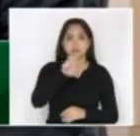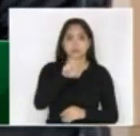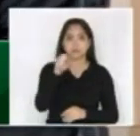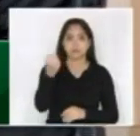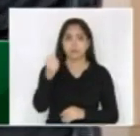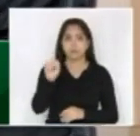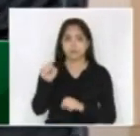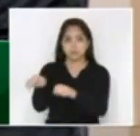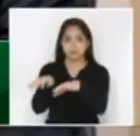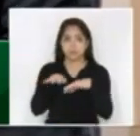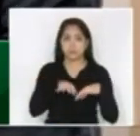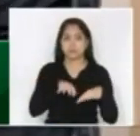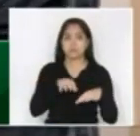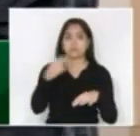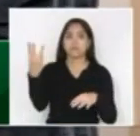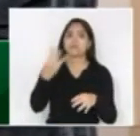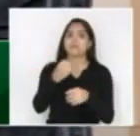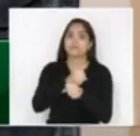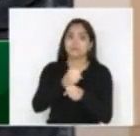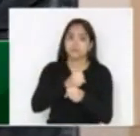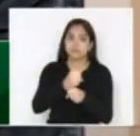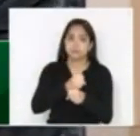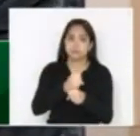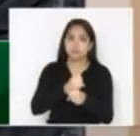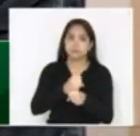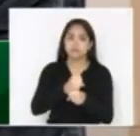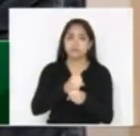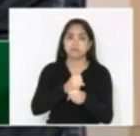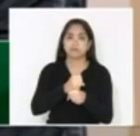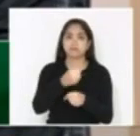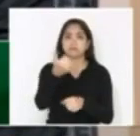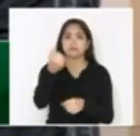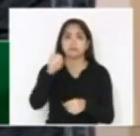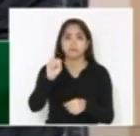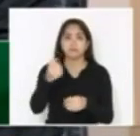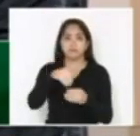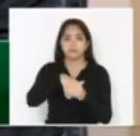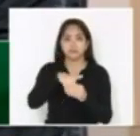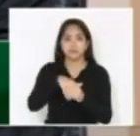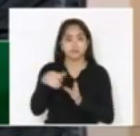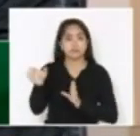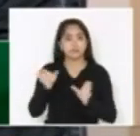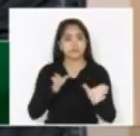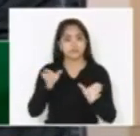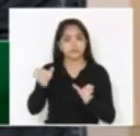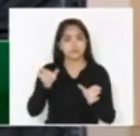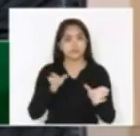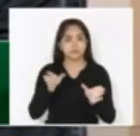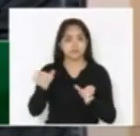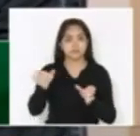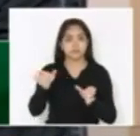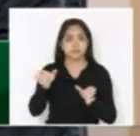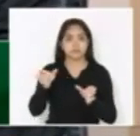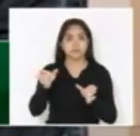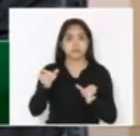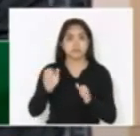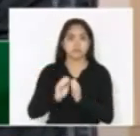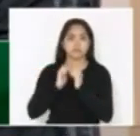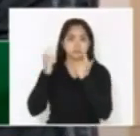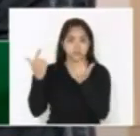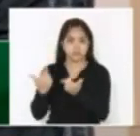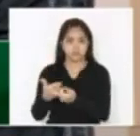58ª sessão ordinária da 3ª sessão legislativa da 18ª legislatura da